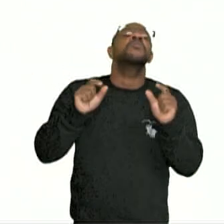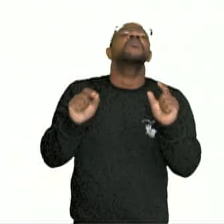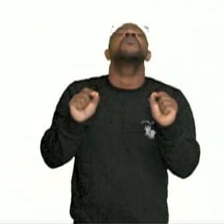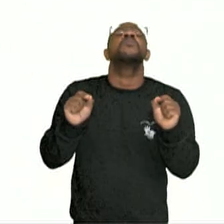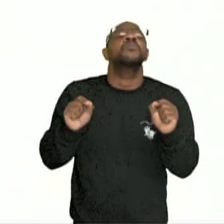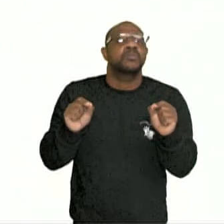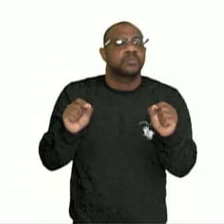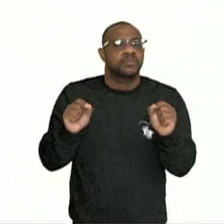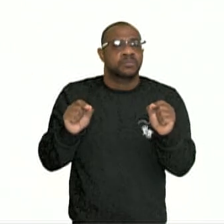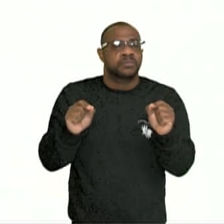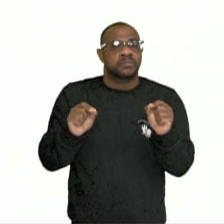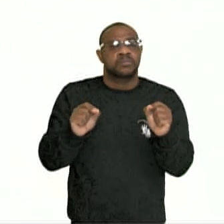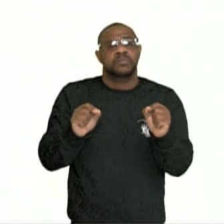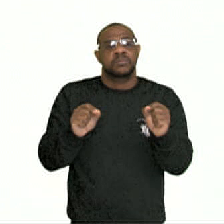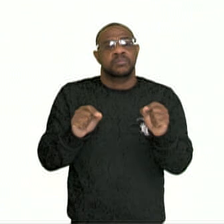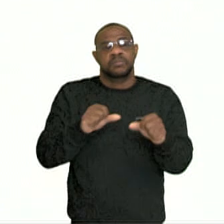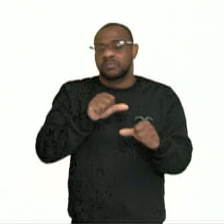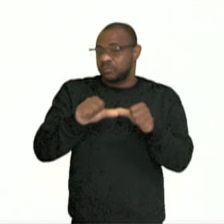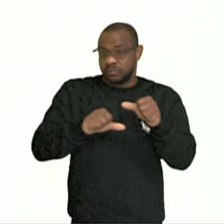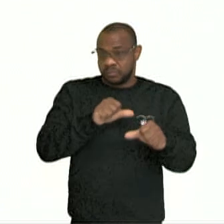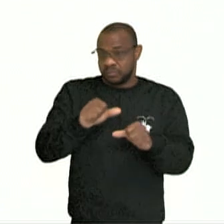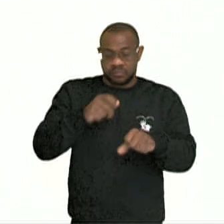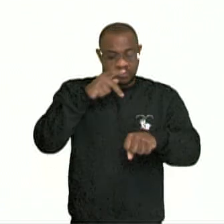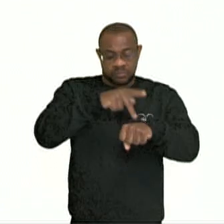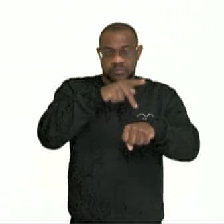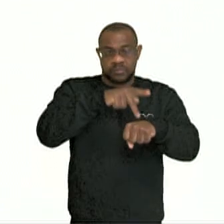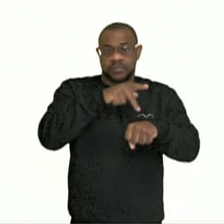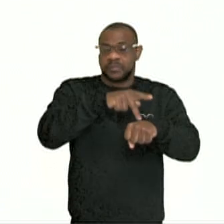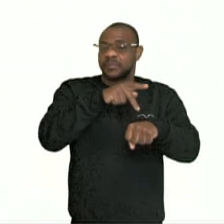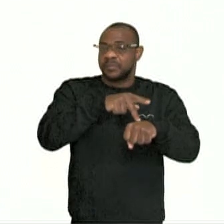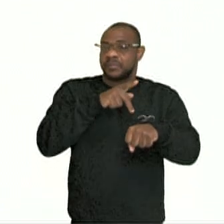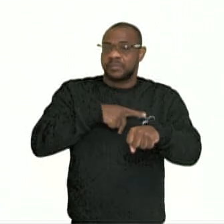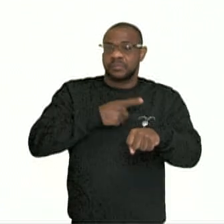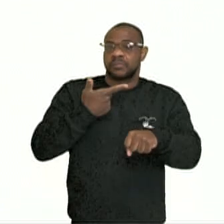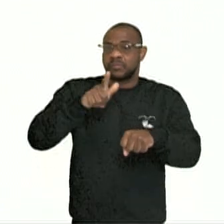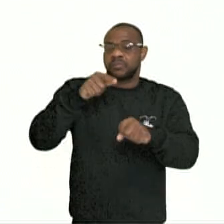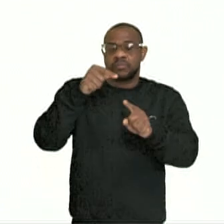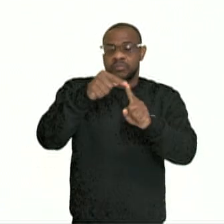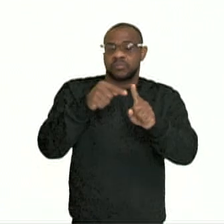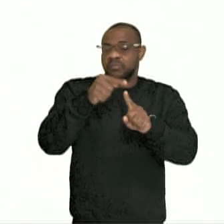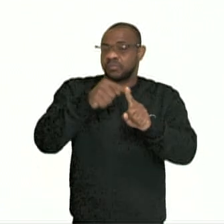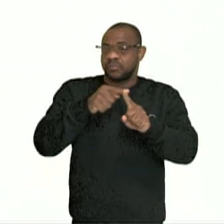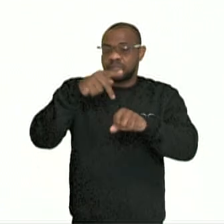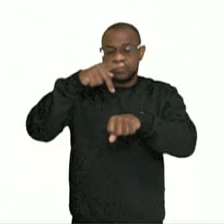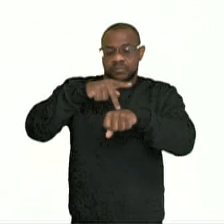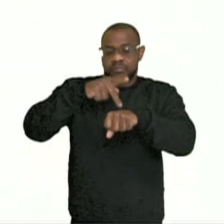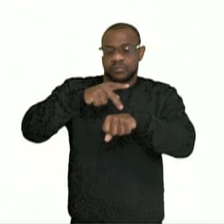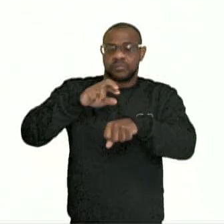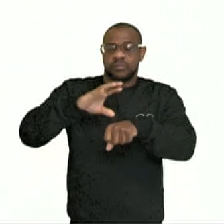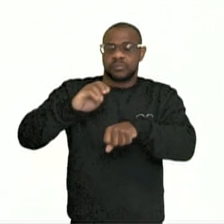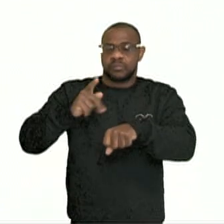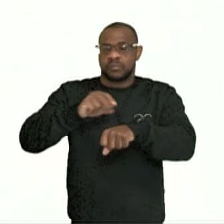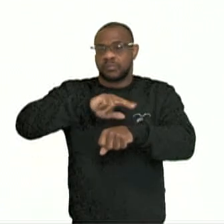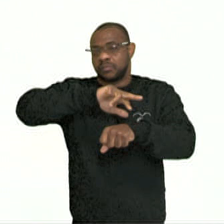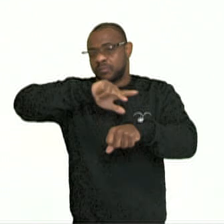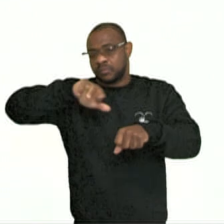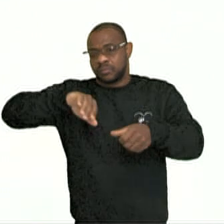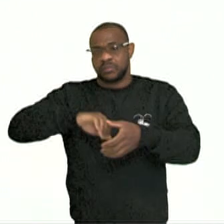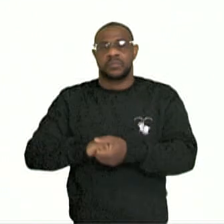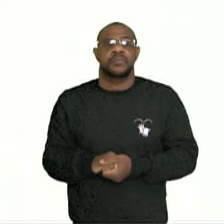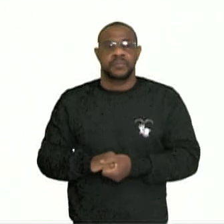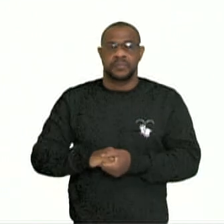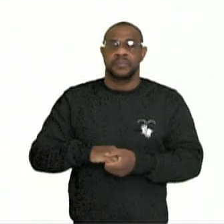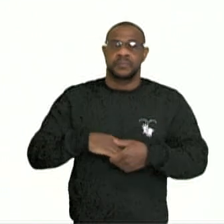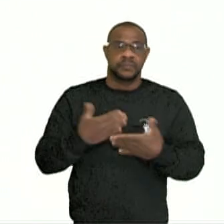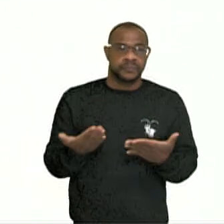transformação das propriedades originais dos outros tipos de rocha que nós temos, as magmáticas ou